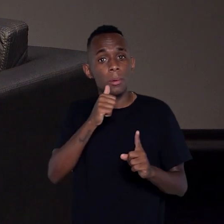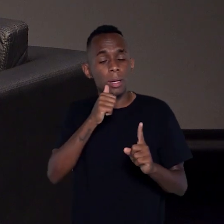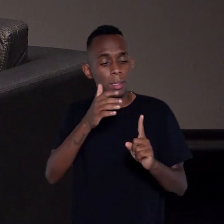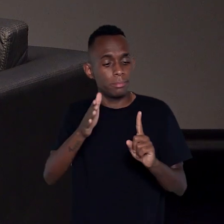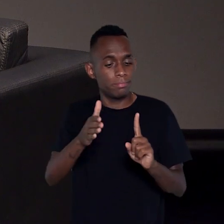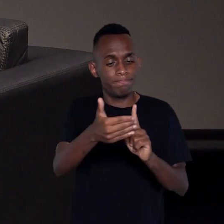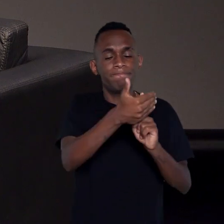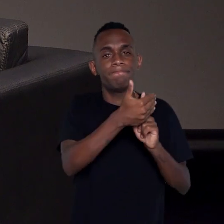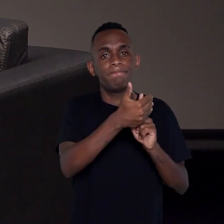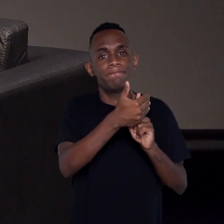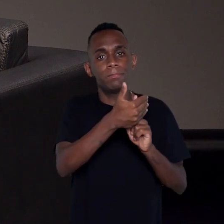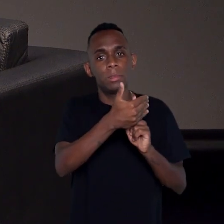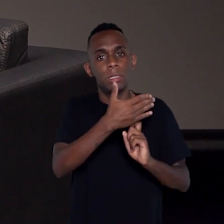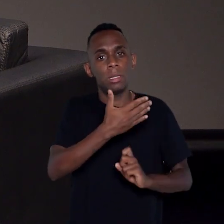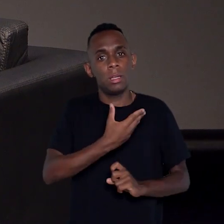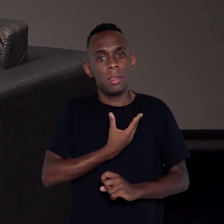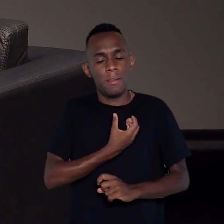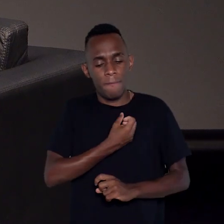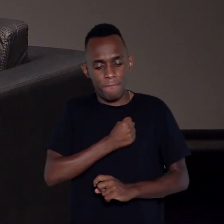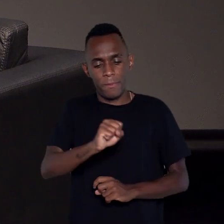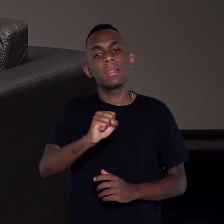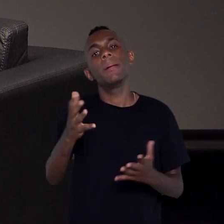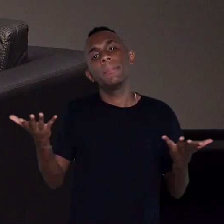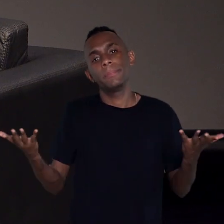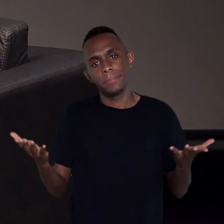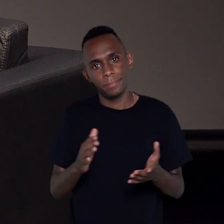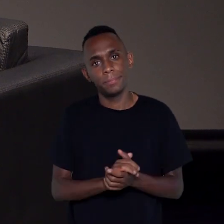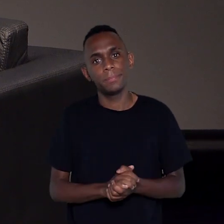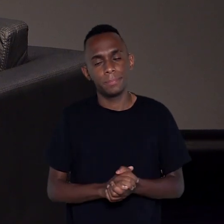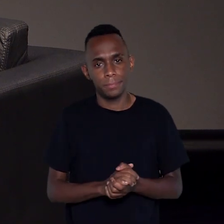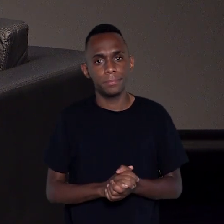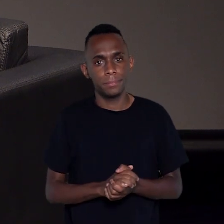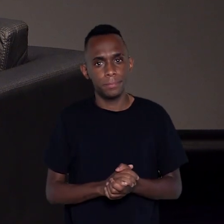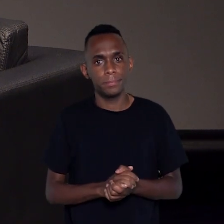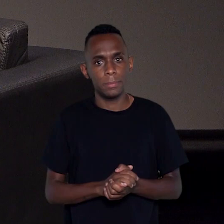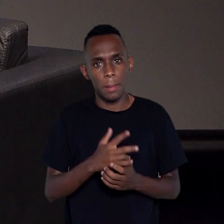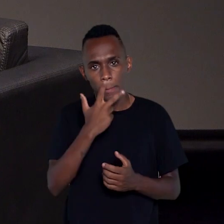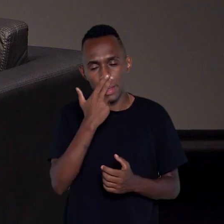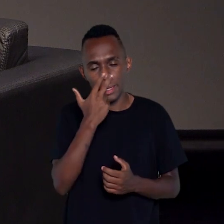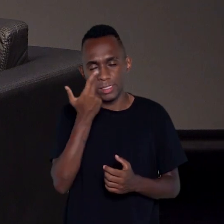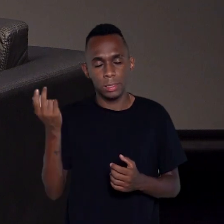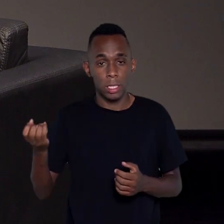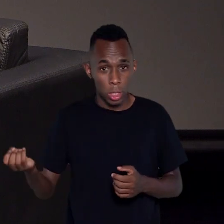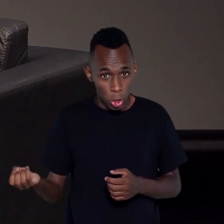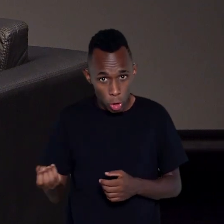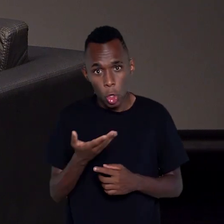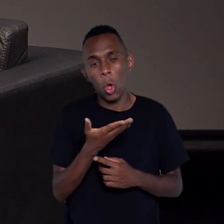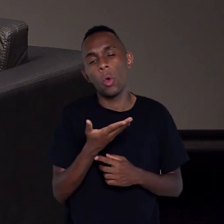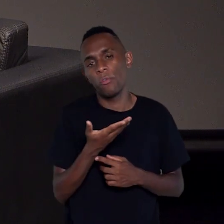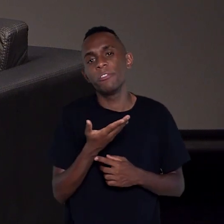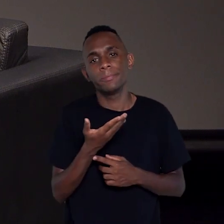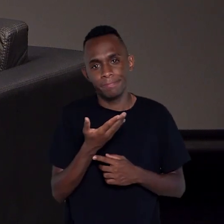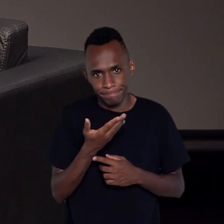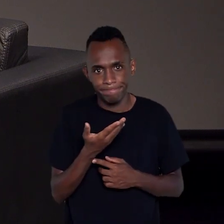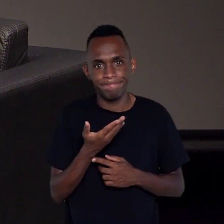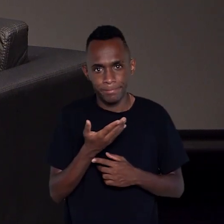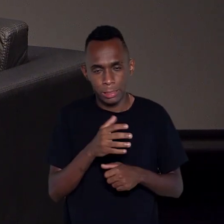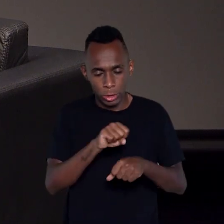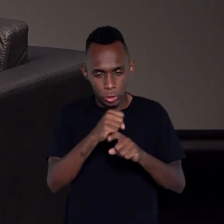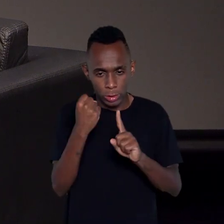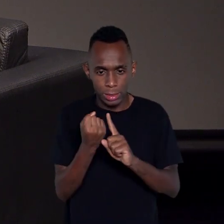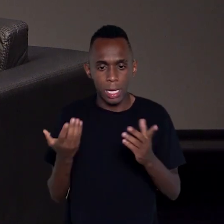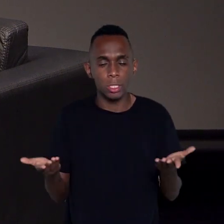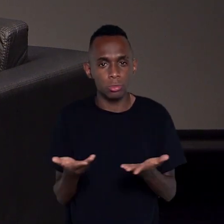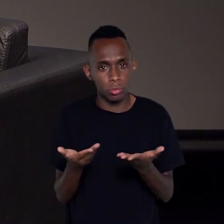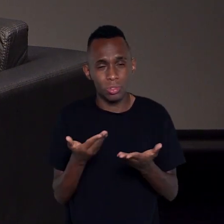comete um infanticídio, né? É uma espécie de Medeia moderna. Ela comete um infanticídio